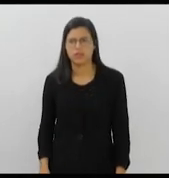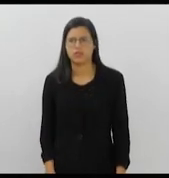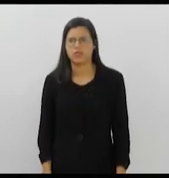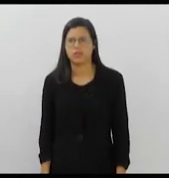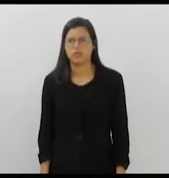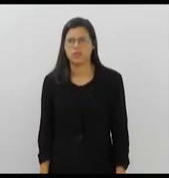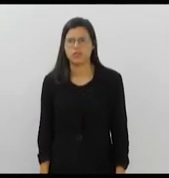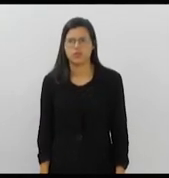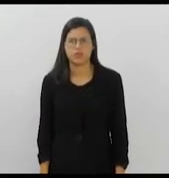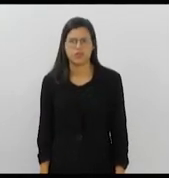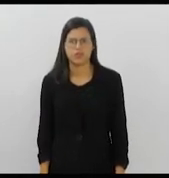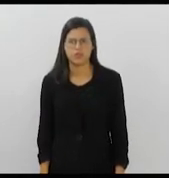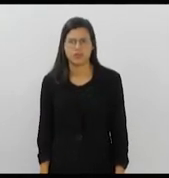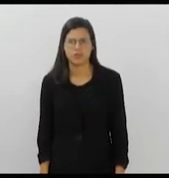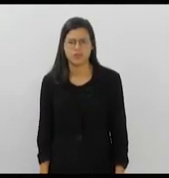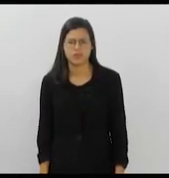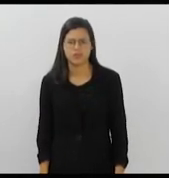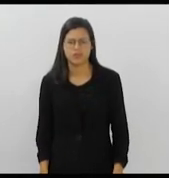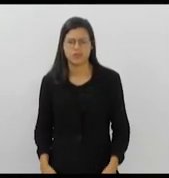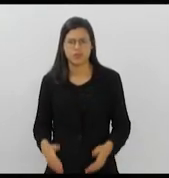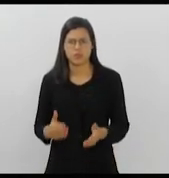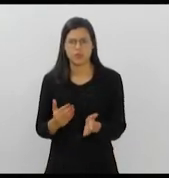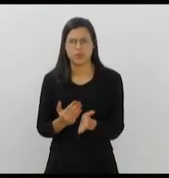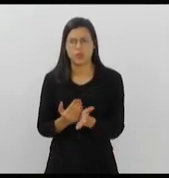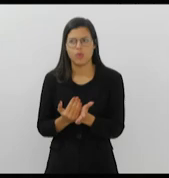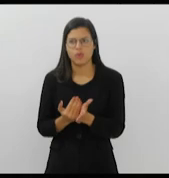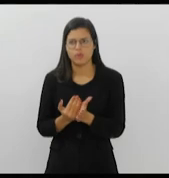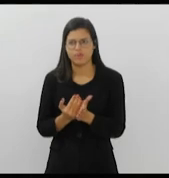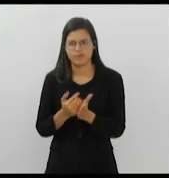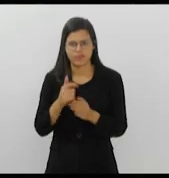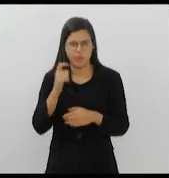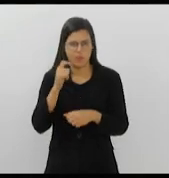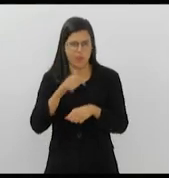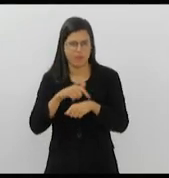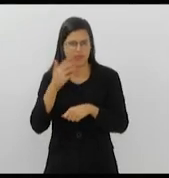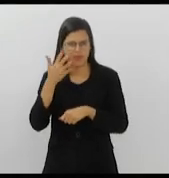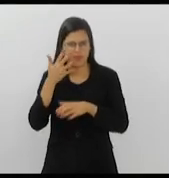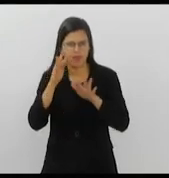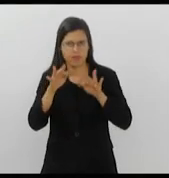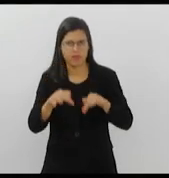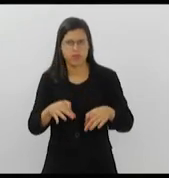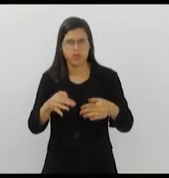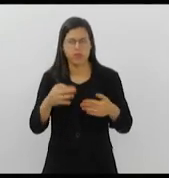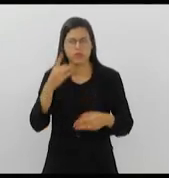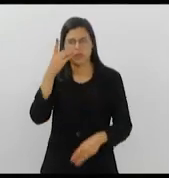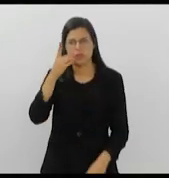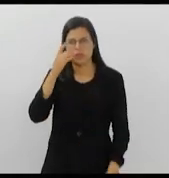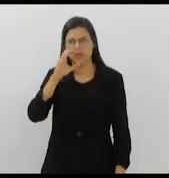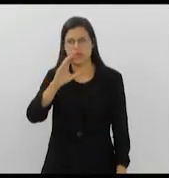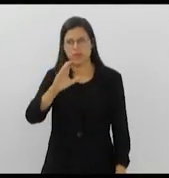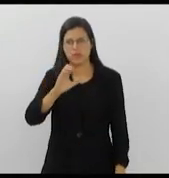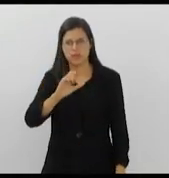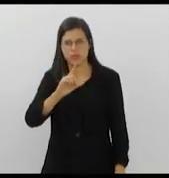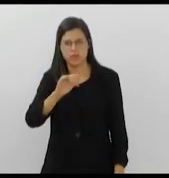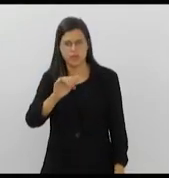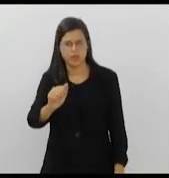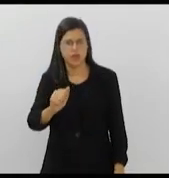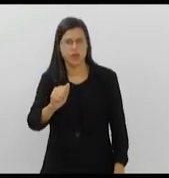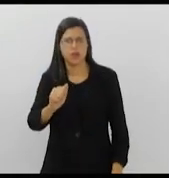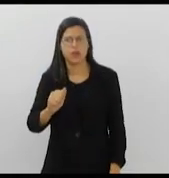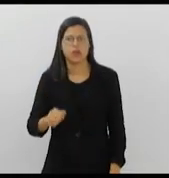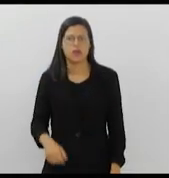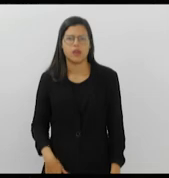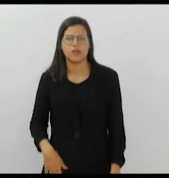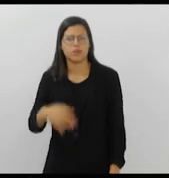do expediente final, deputada Célia Jordão, senhoras e